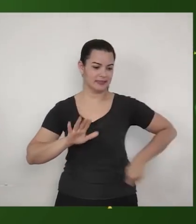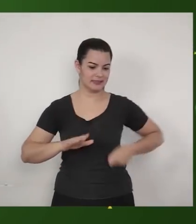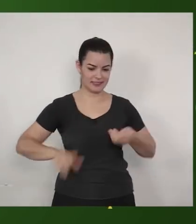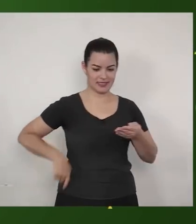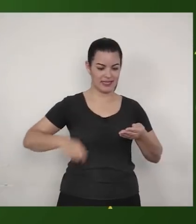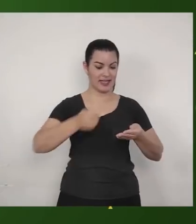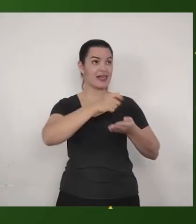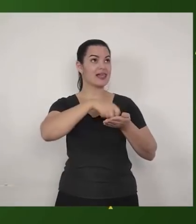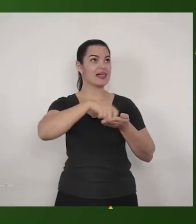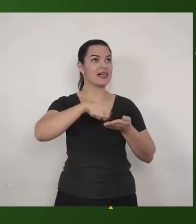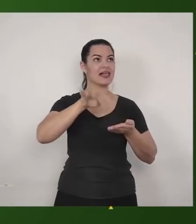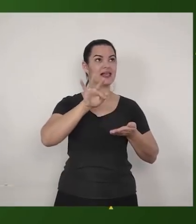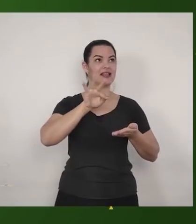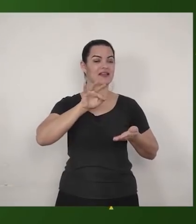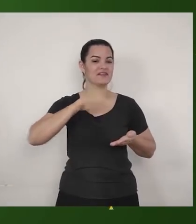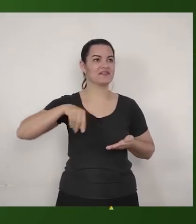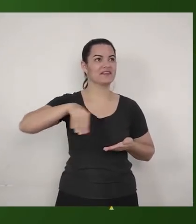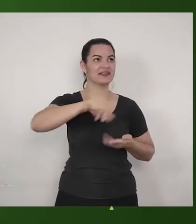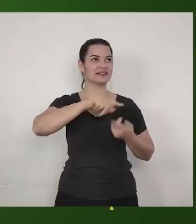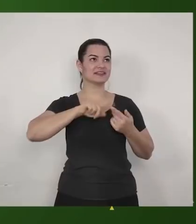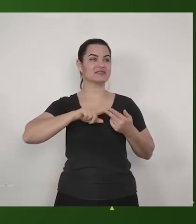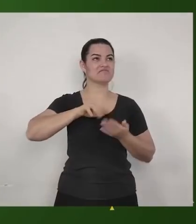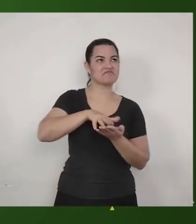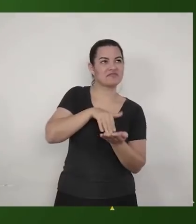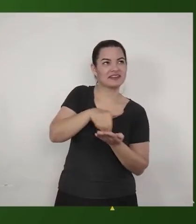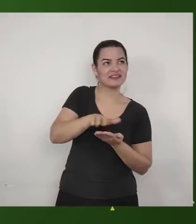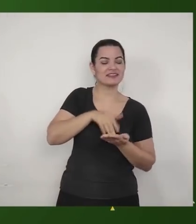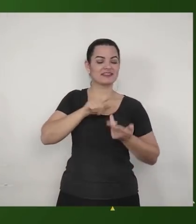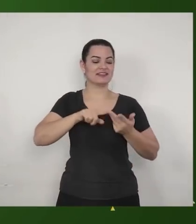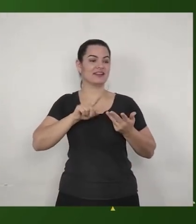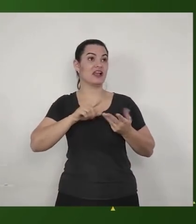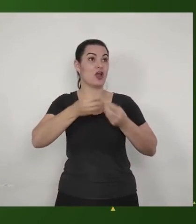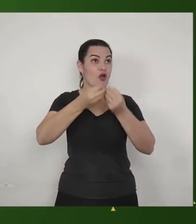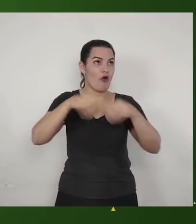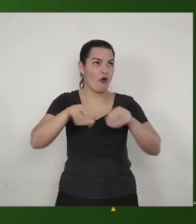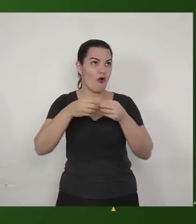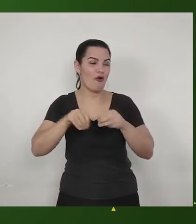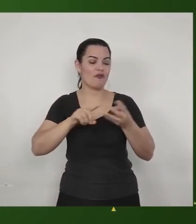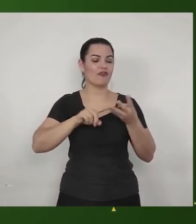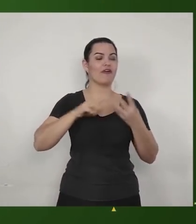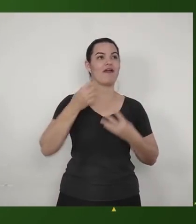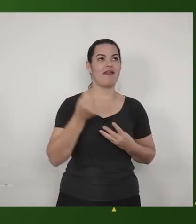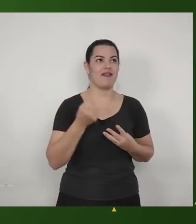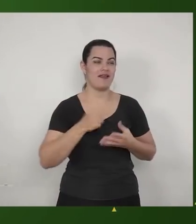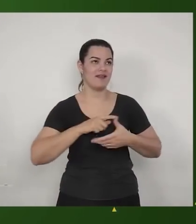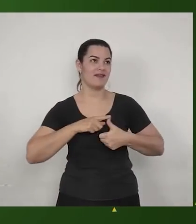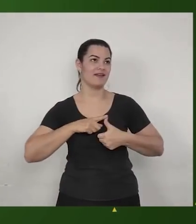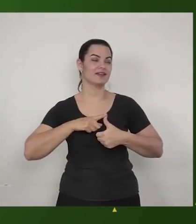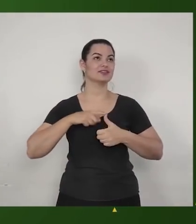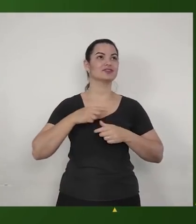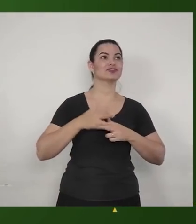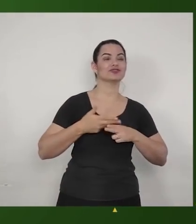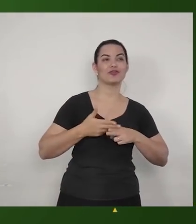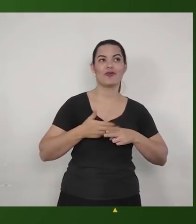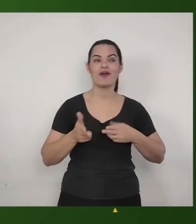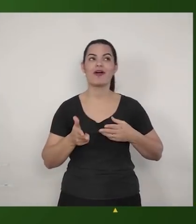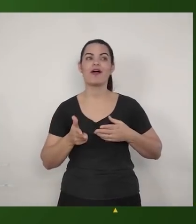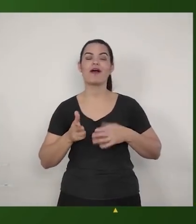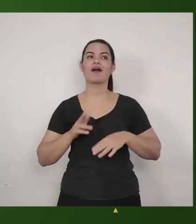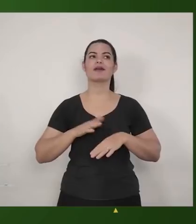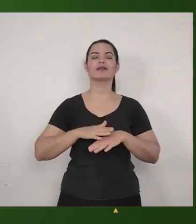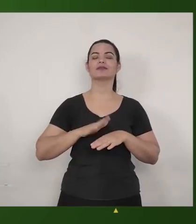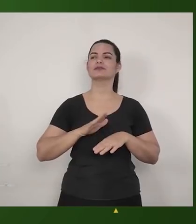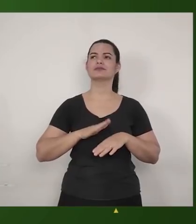Opa, farinha, mais manteiga, mais ovos, mais leite, mais